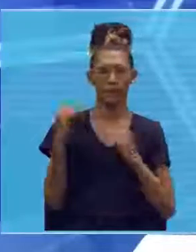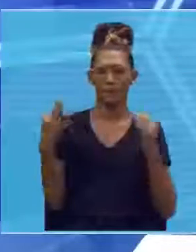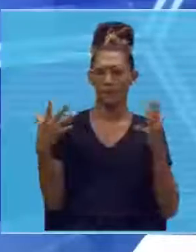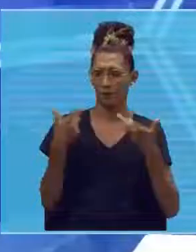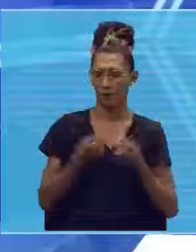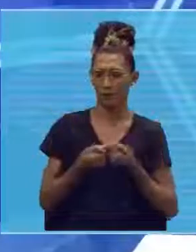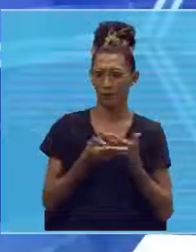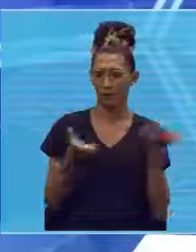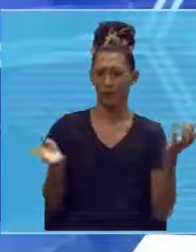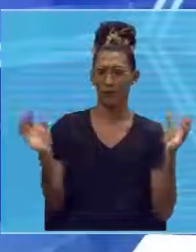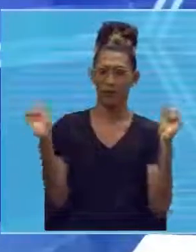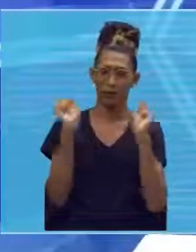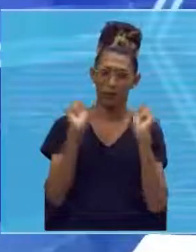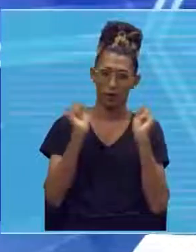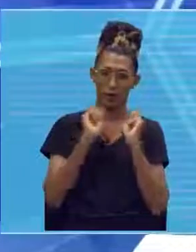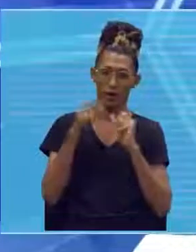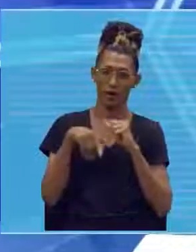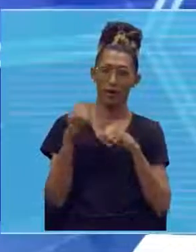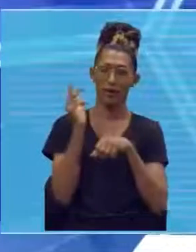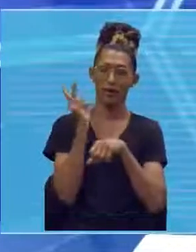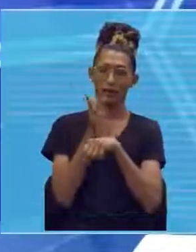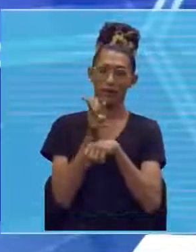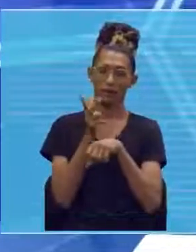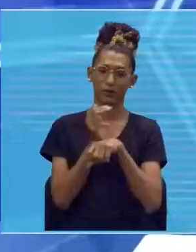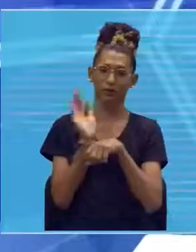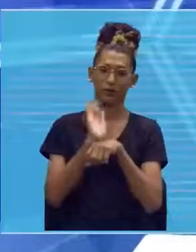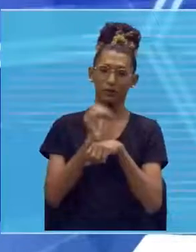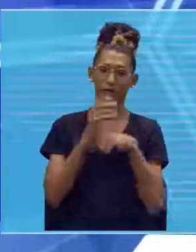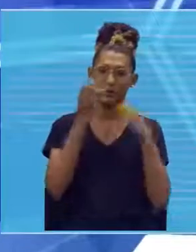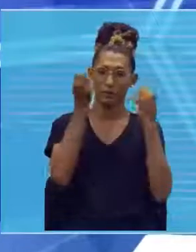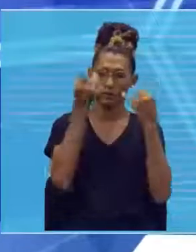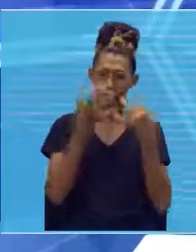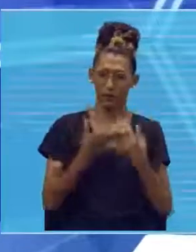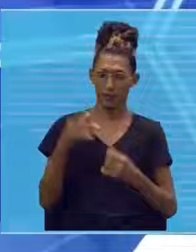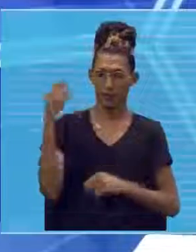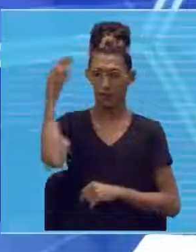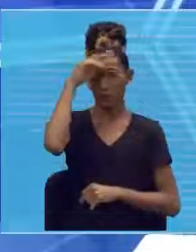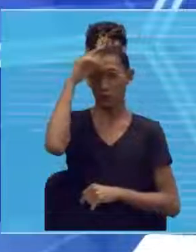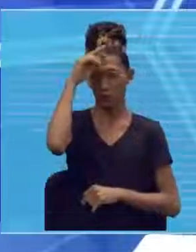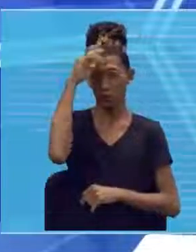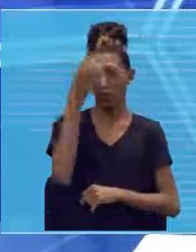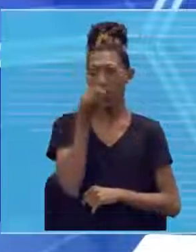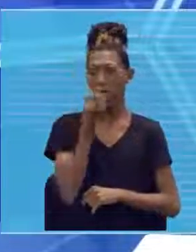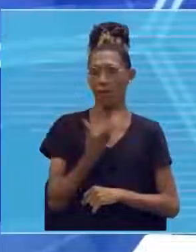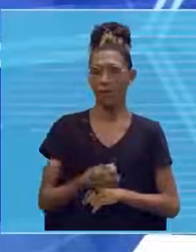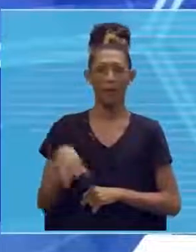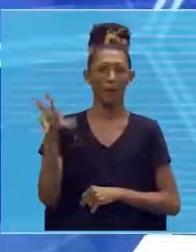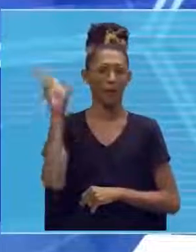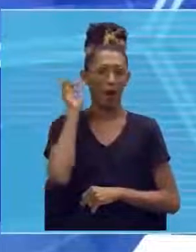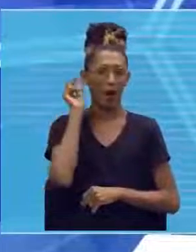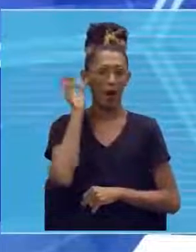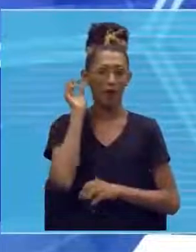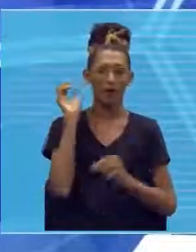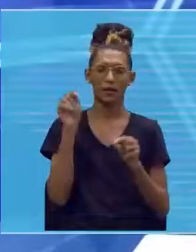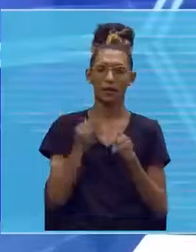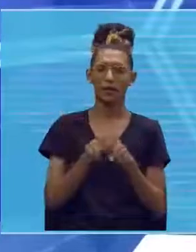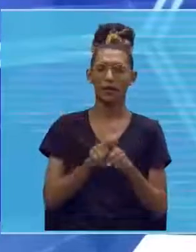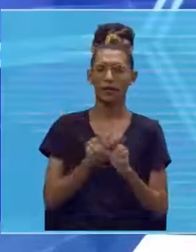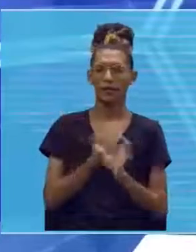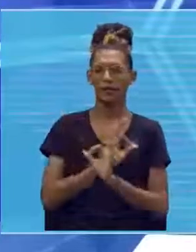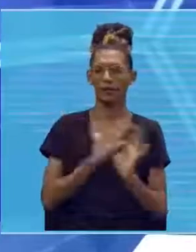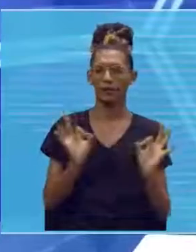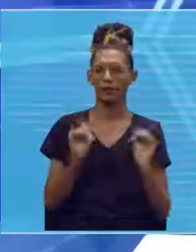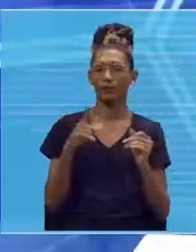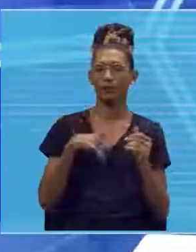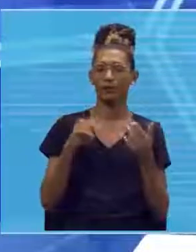vão adorar é um vídeo que conta uma história muito massa super gostosa de ouvir e ricamente ilustrado né